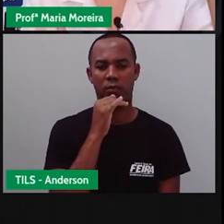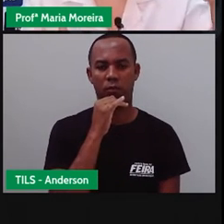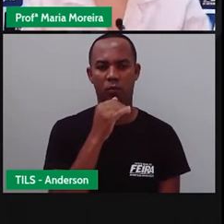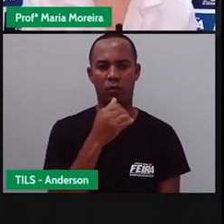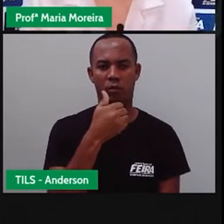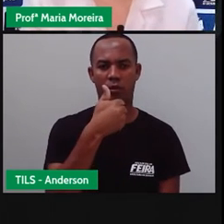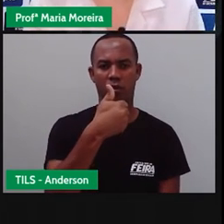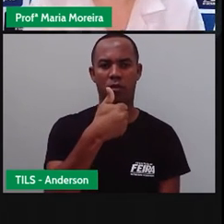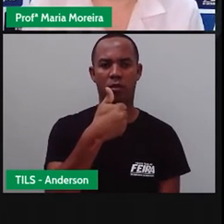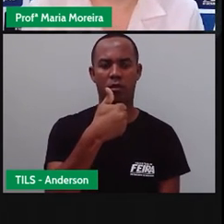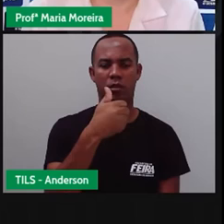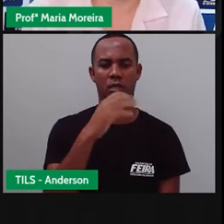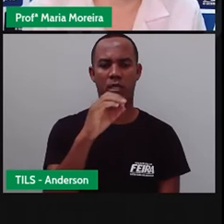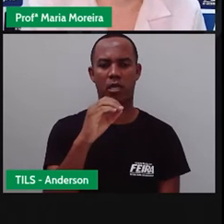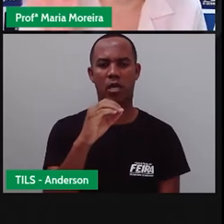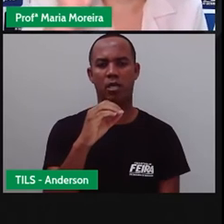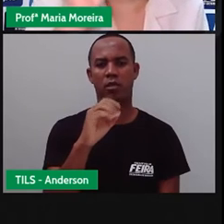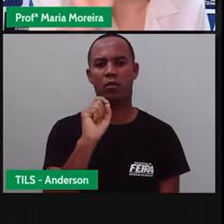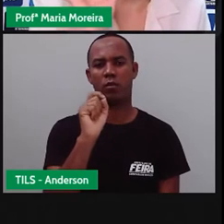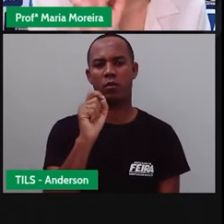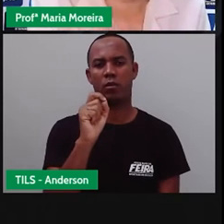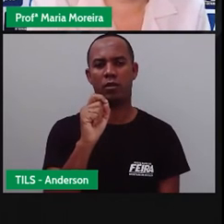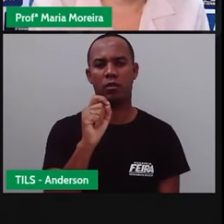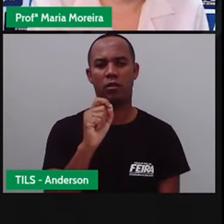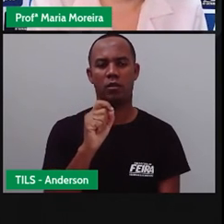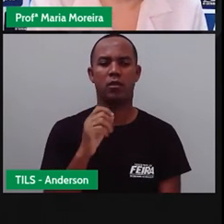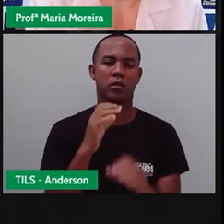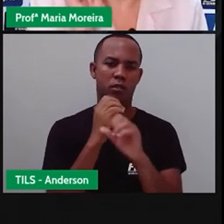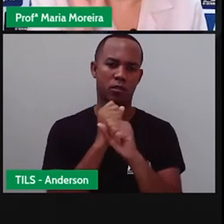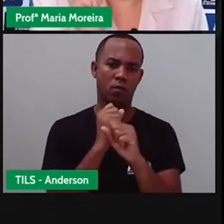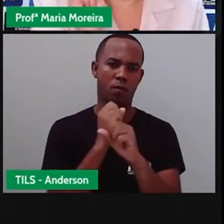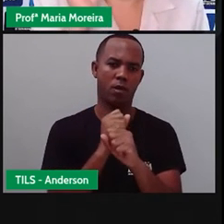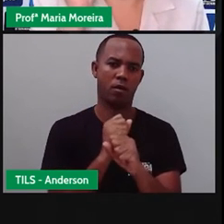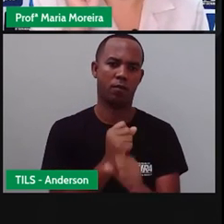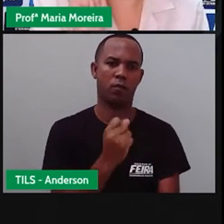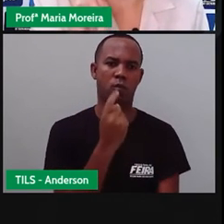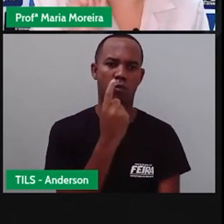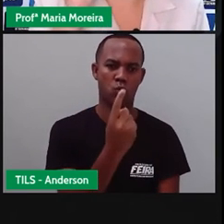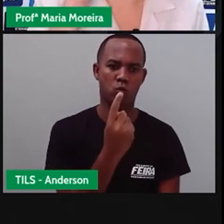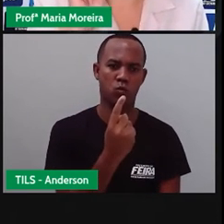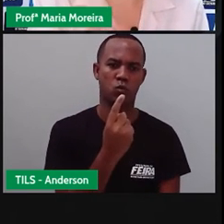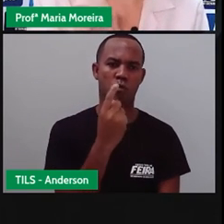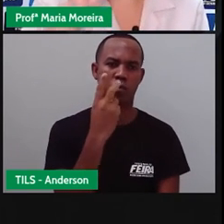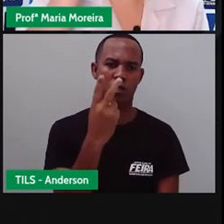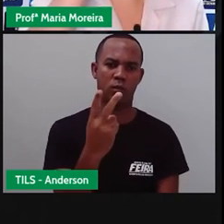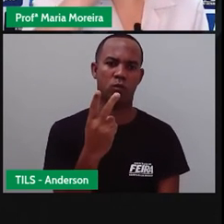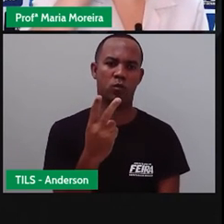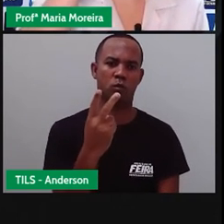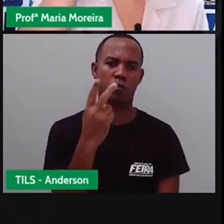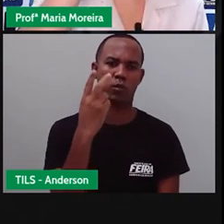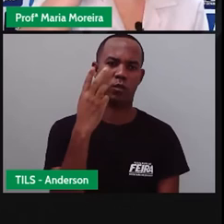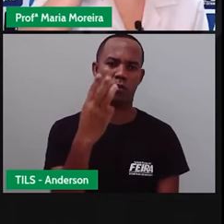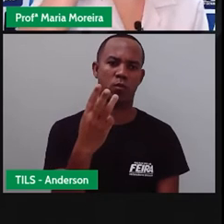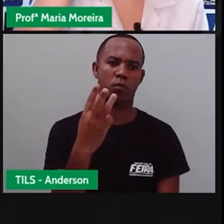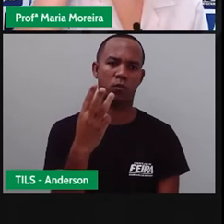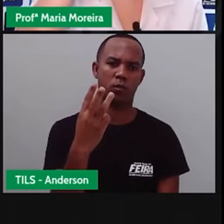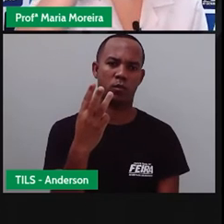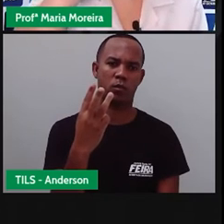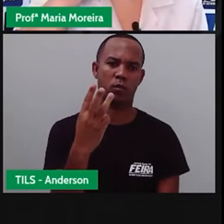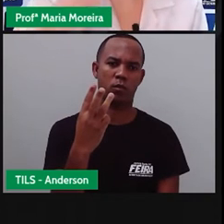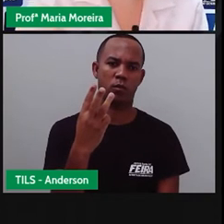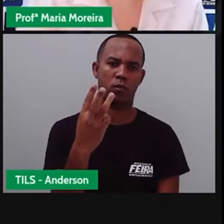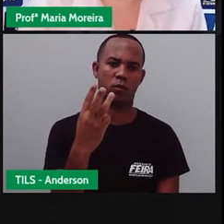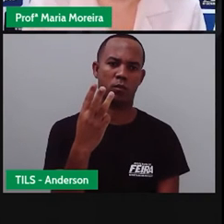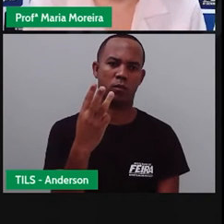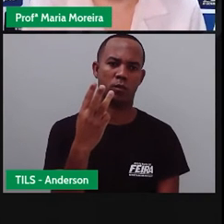dezenas que formam uma centena E aí eu vou somar esses três um mais um mais um mais um